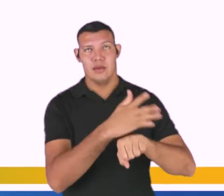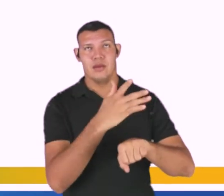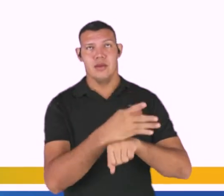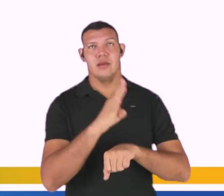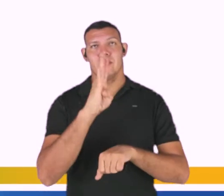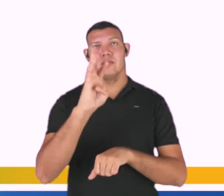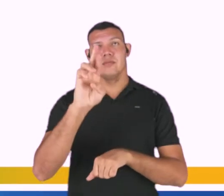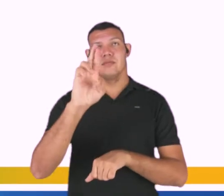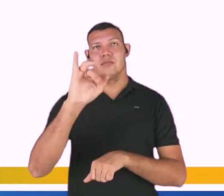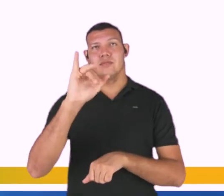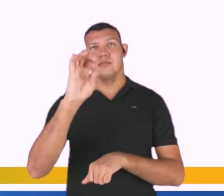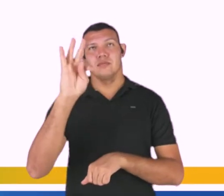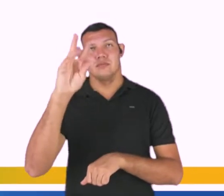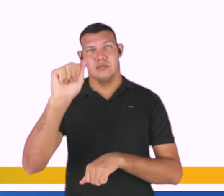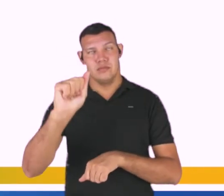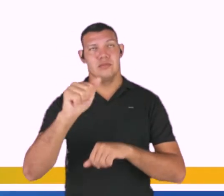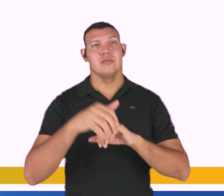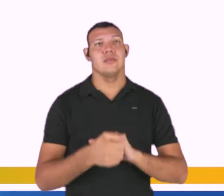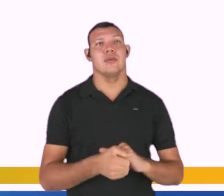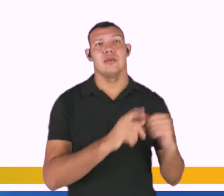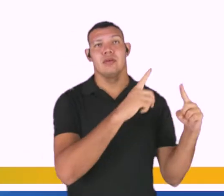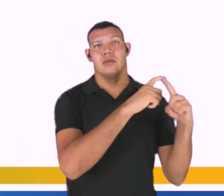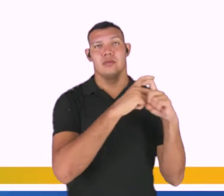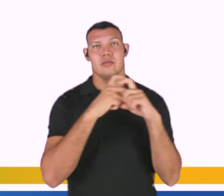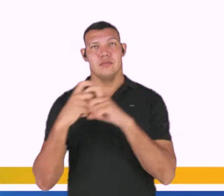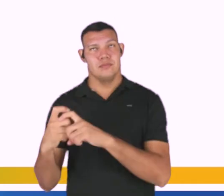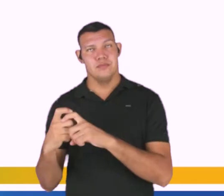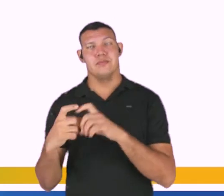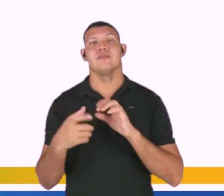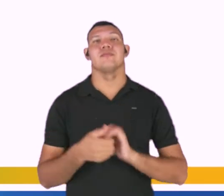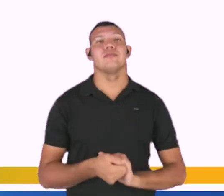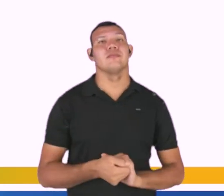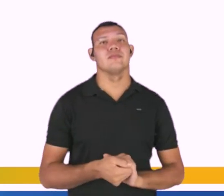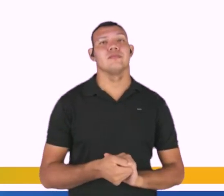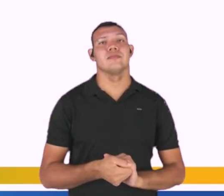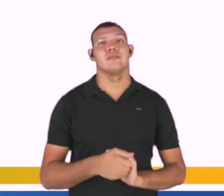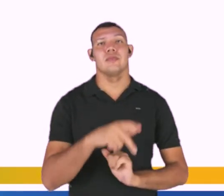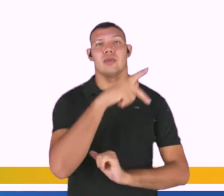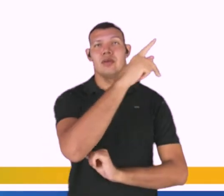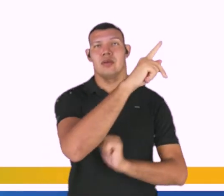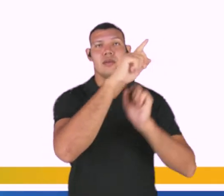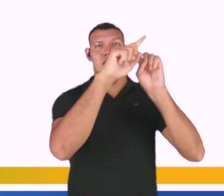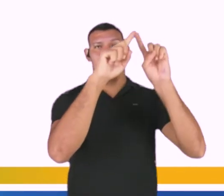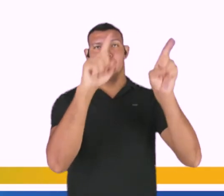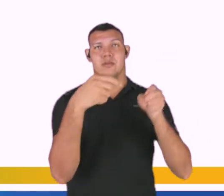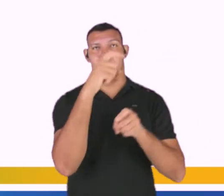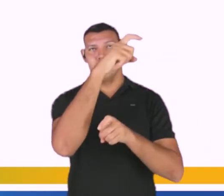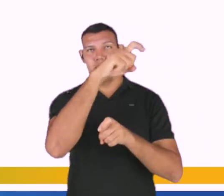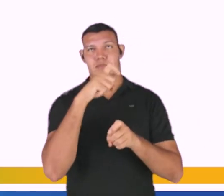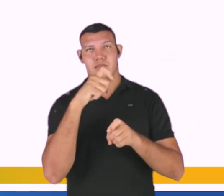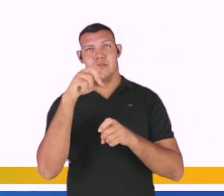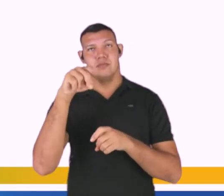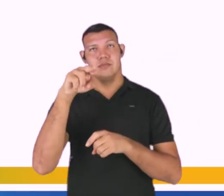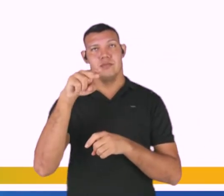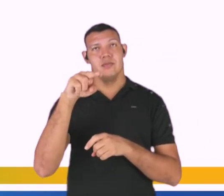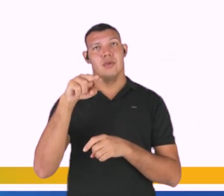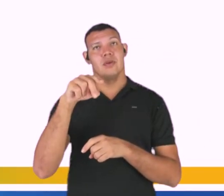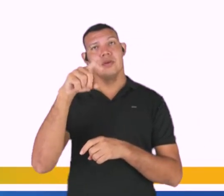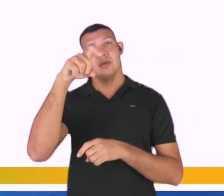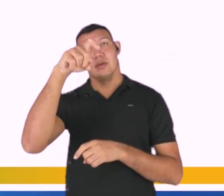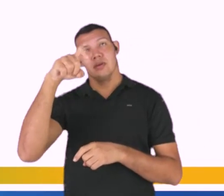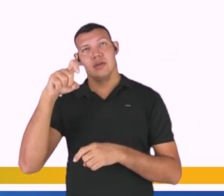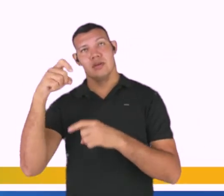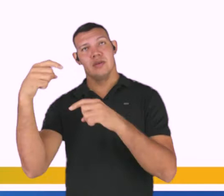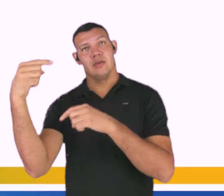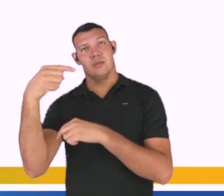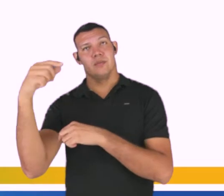na verdade quando Queremos dividir um polinômio P de x igual por x menos a